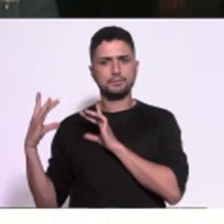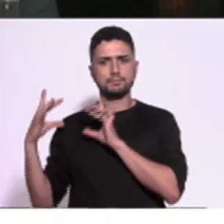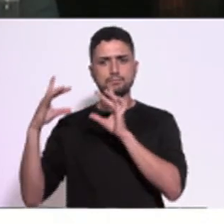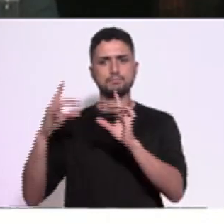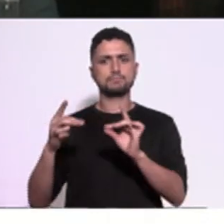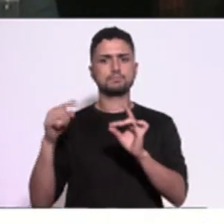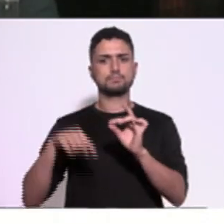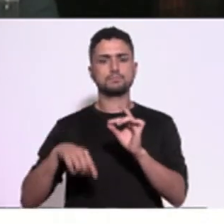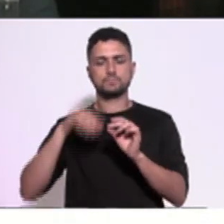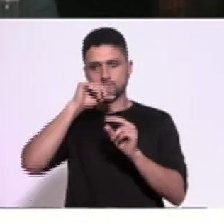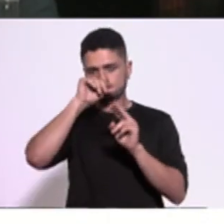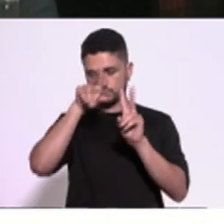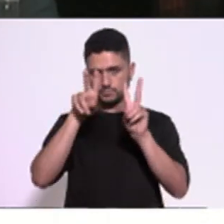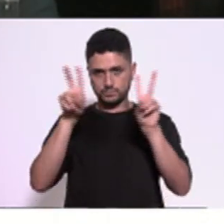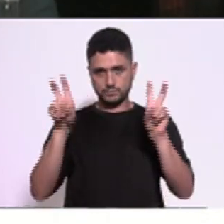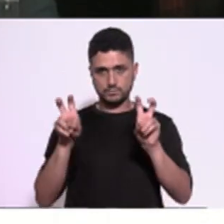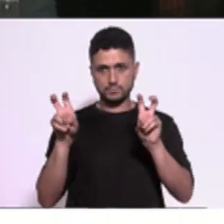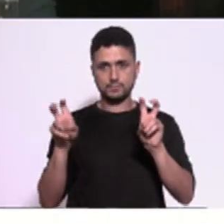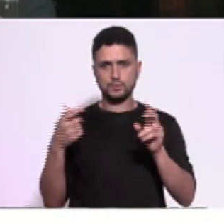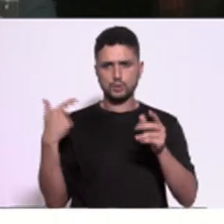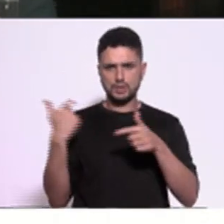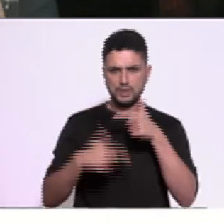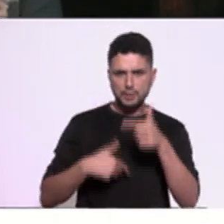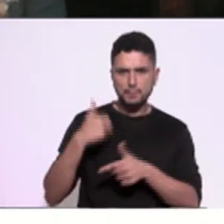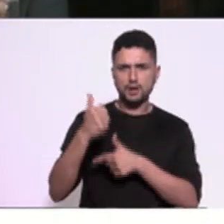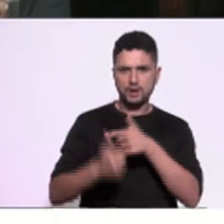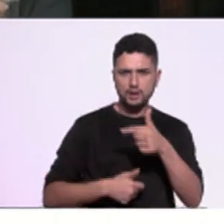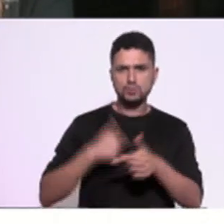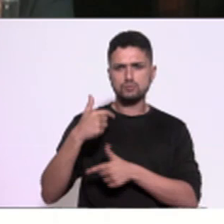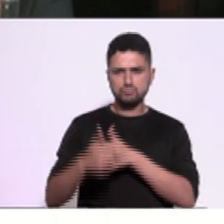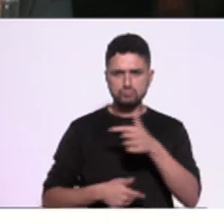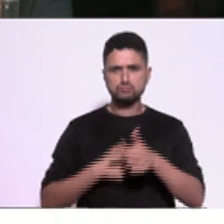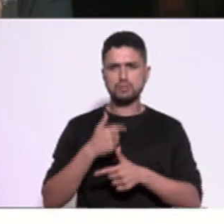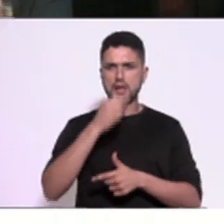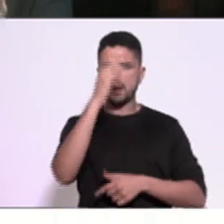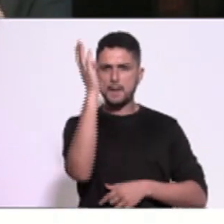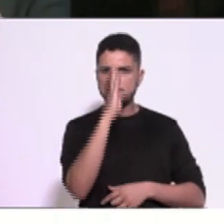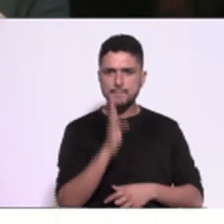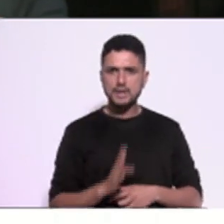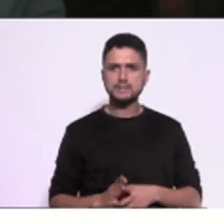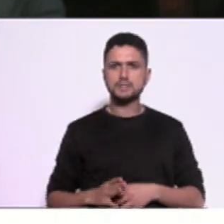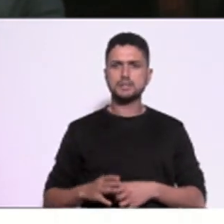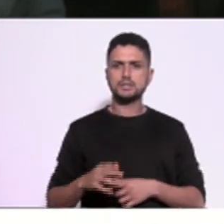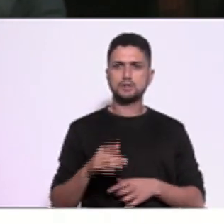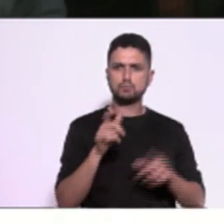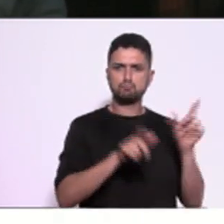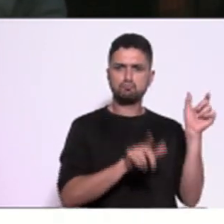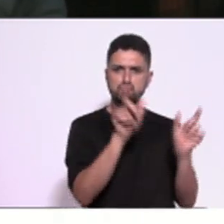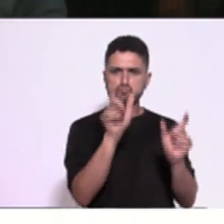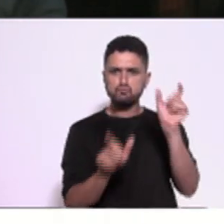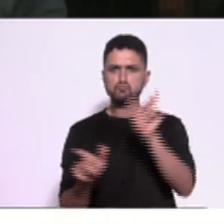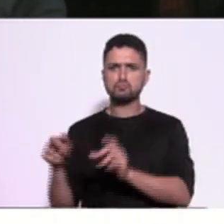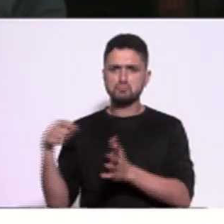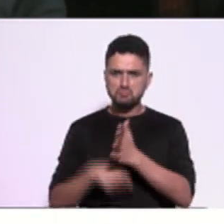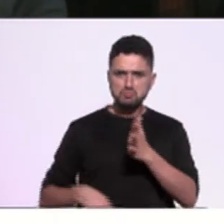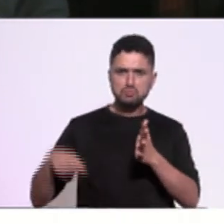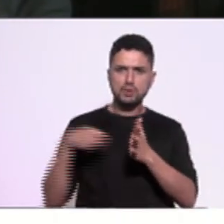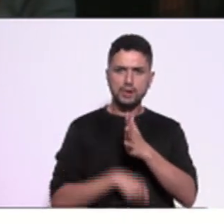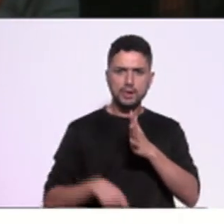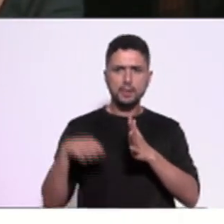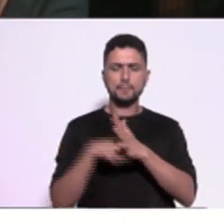de um trabalho persistente de muitos brasileiros que se